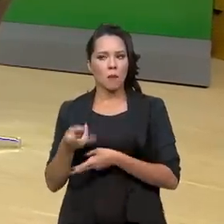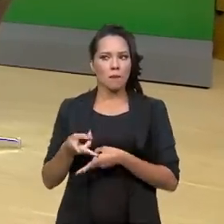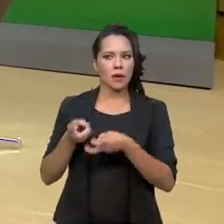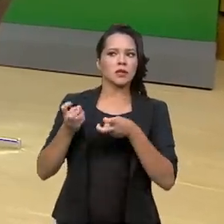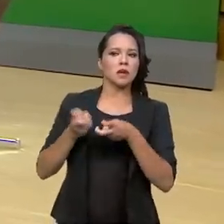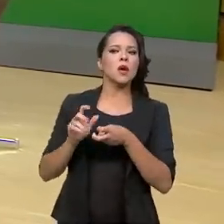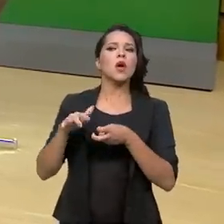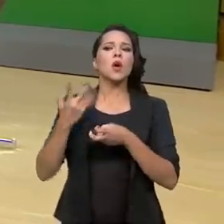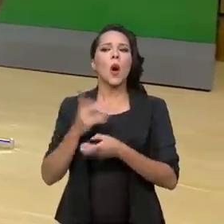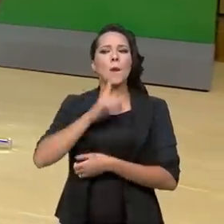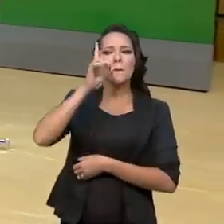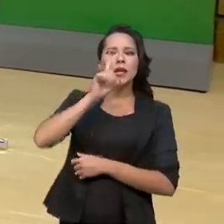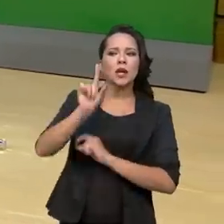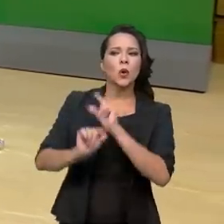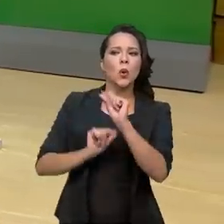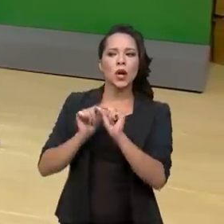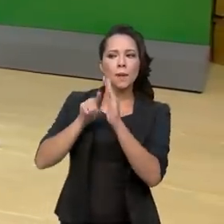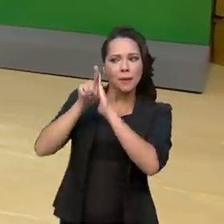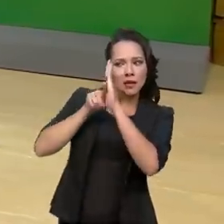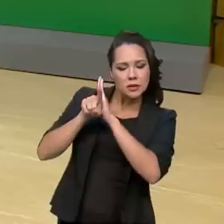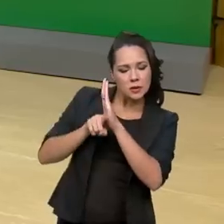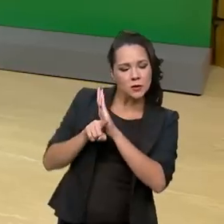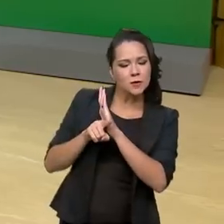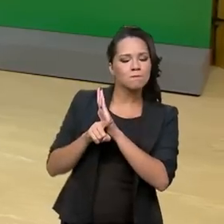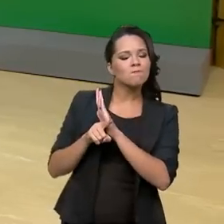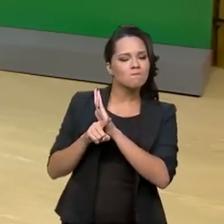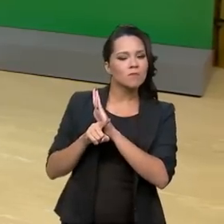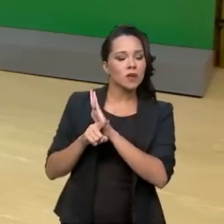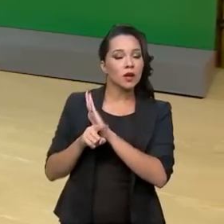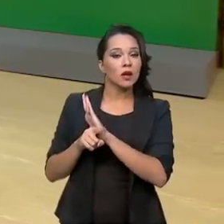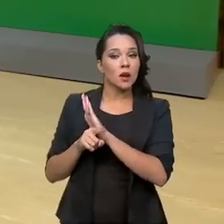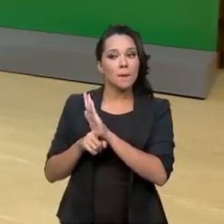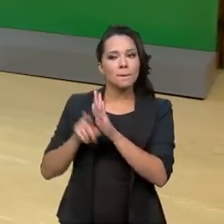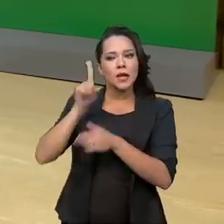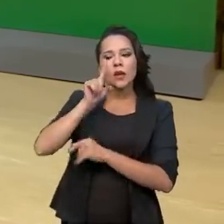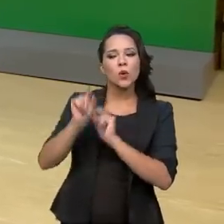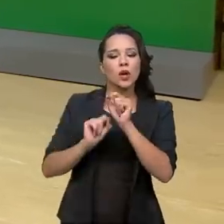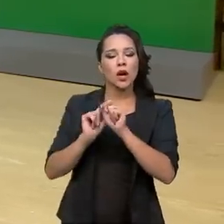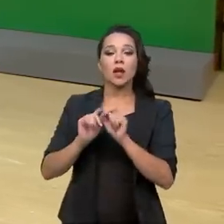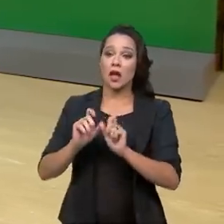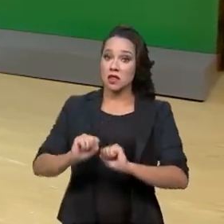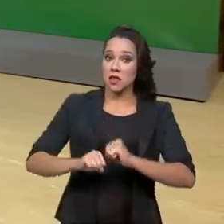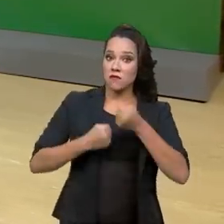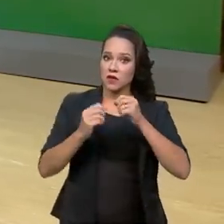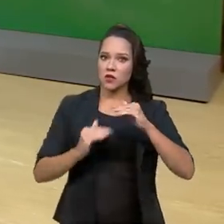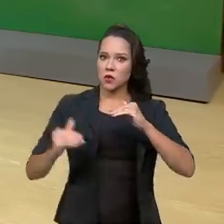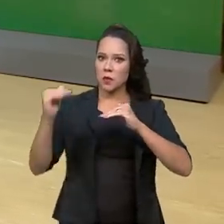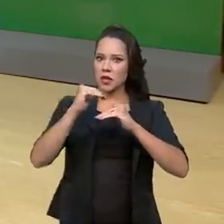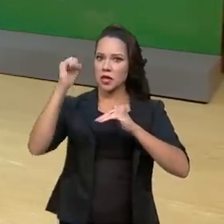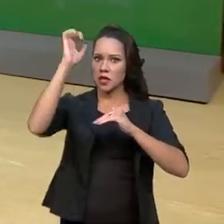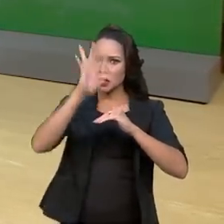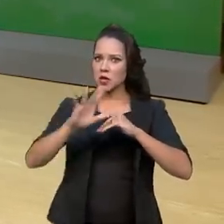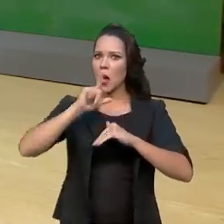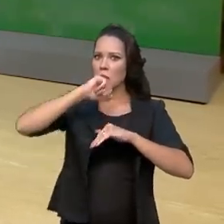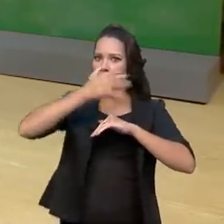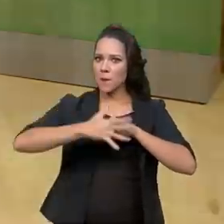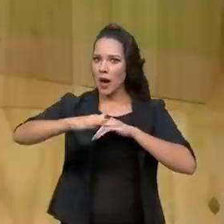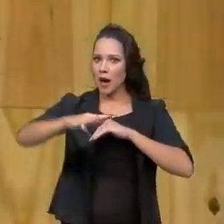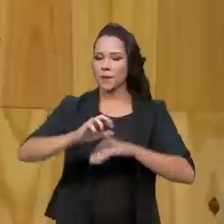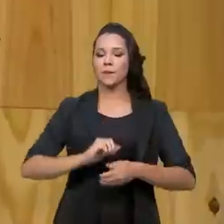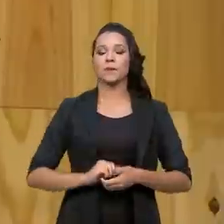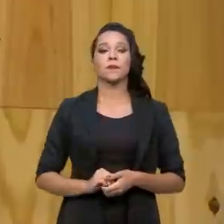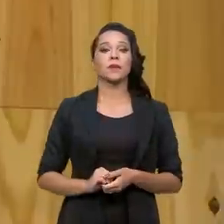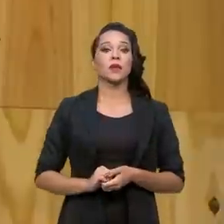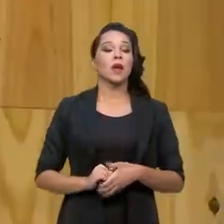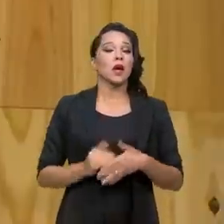que ameaças seriam essas. Além das relacionadas à própria defesa da nossa soberania, defesa nacional no mar,